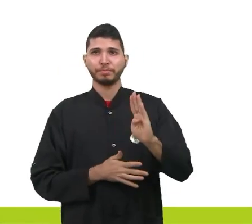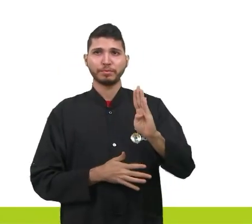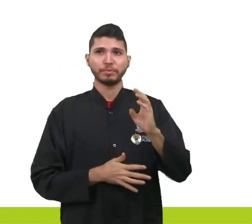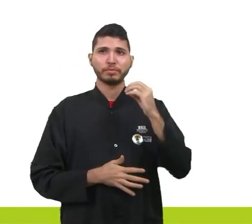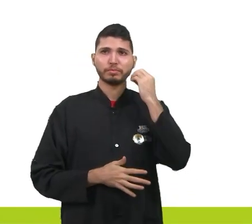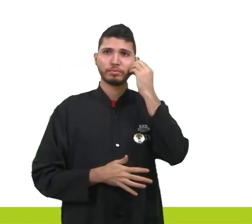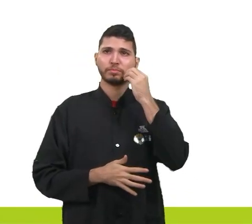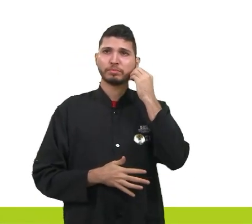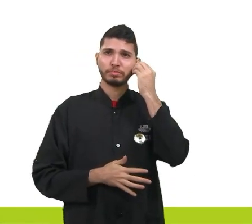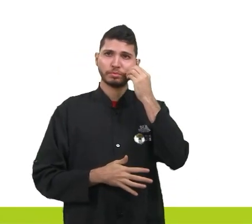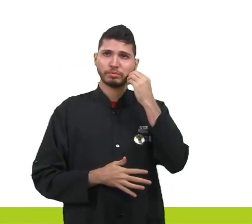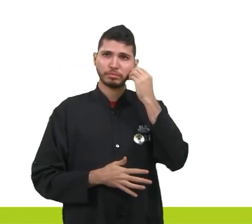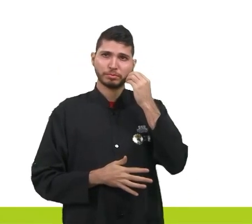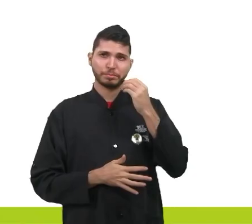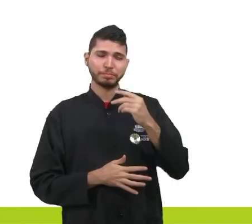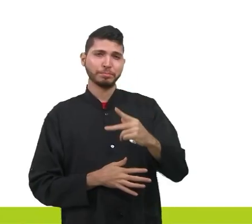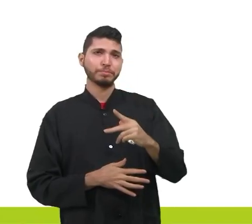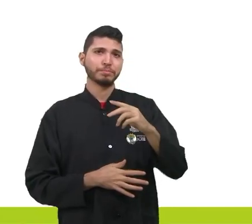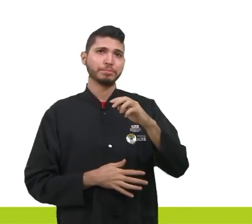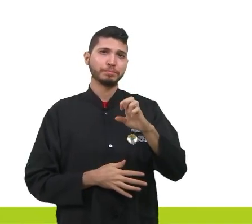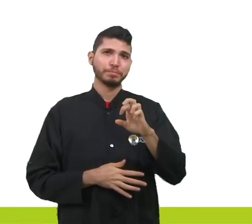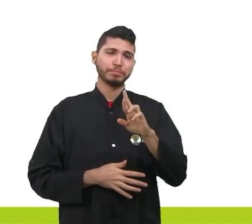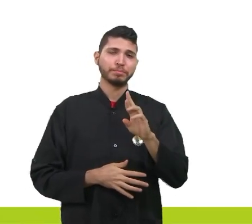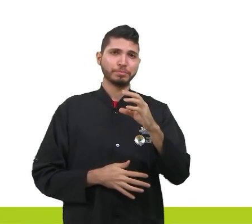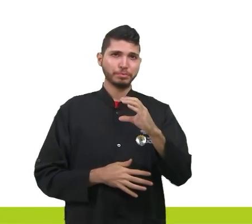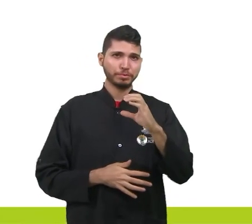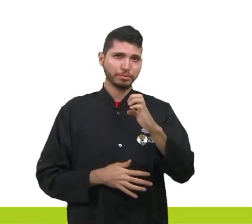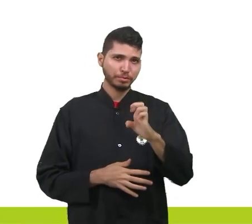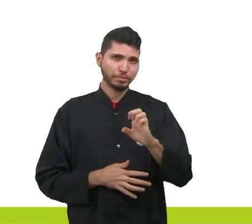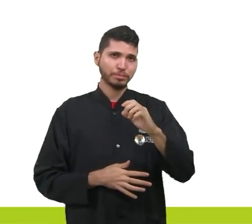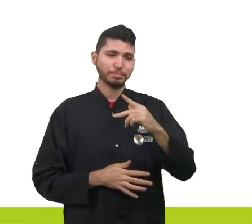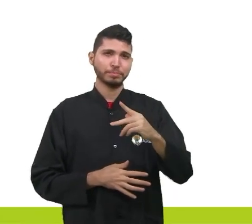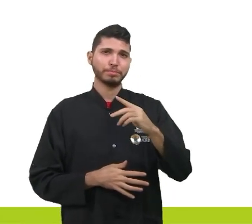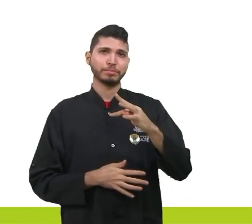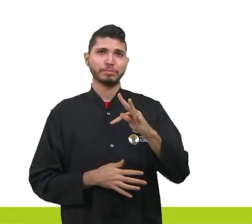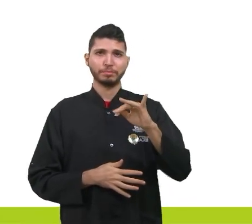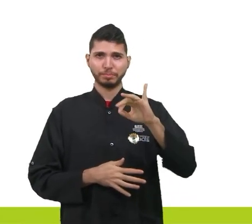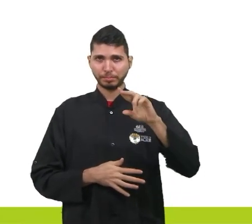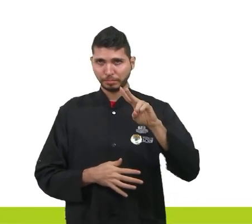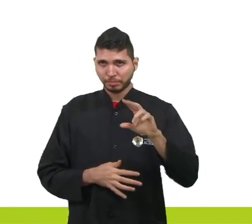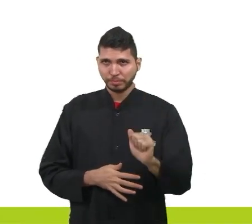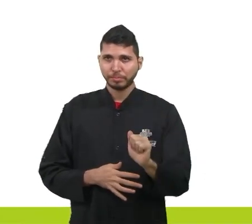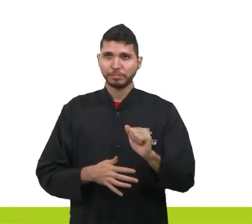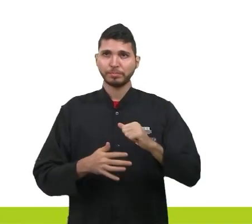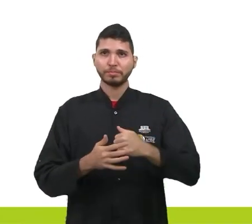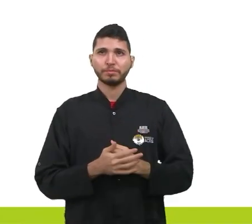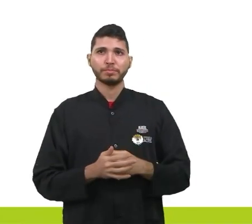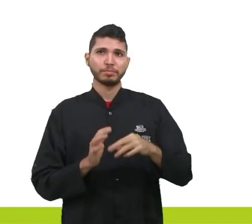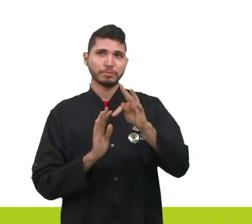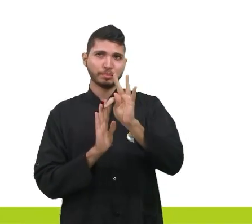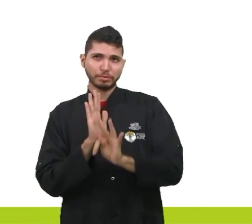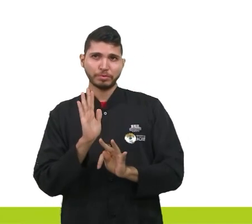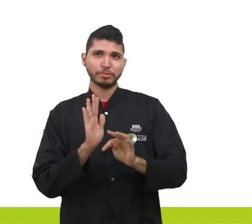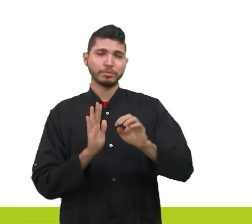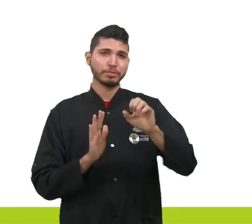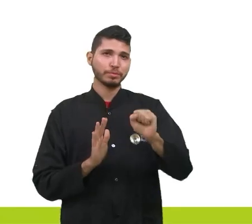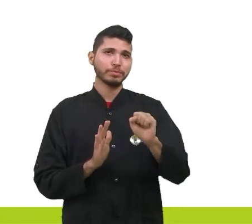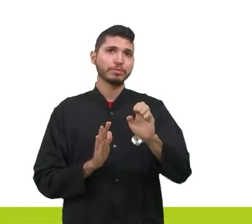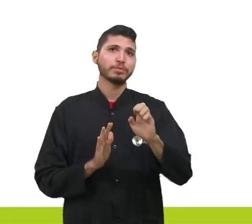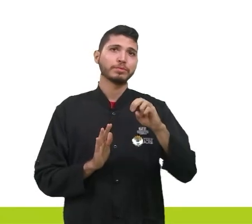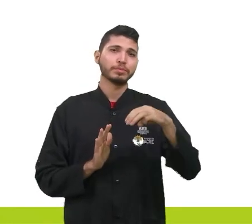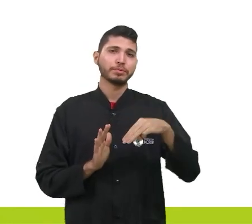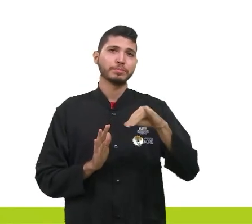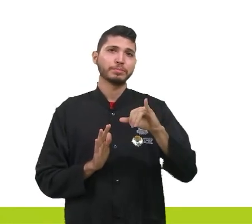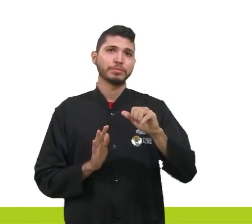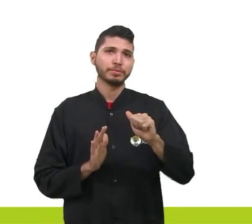professora, por que a gente chegou a essa resposta? O texto, no semiárido brasileiro, nós temos quem? O